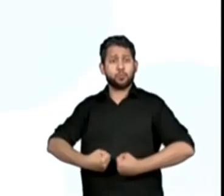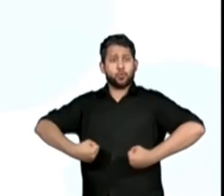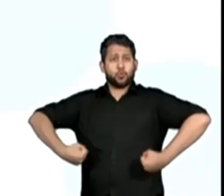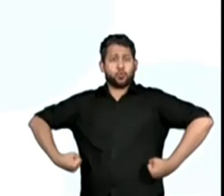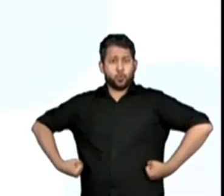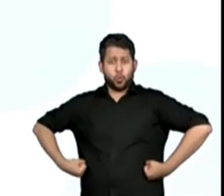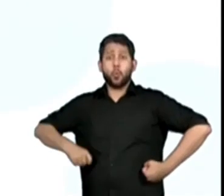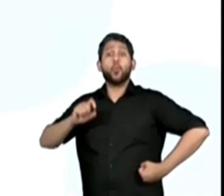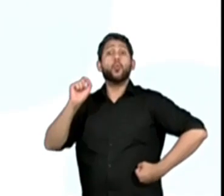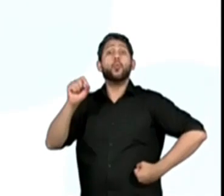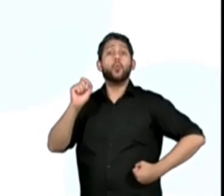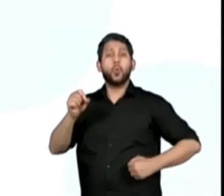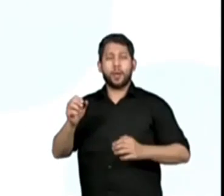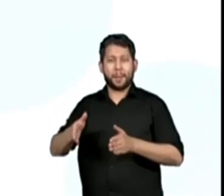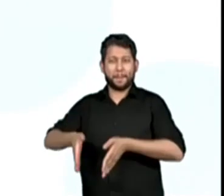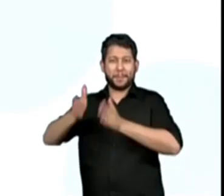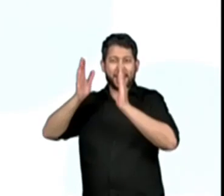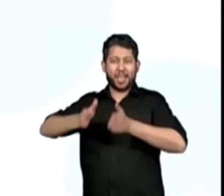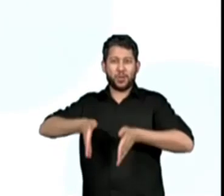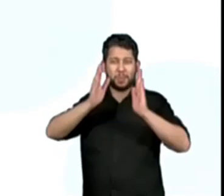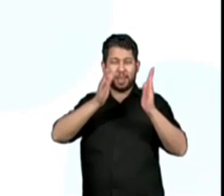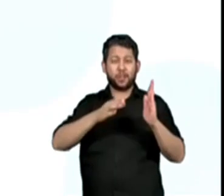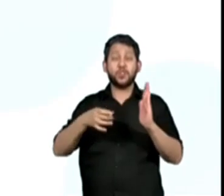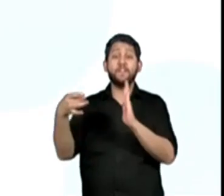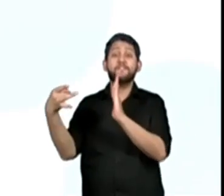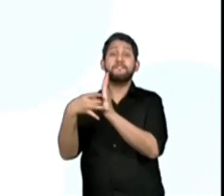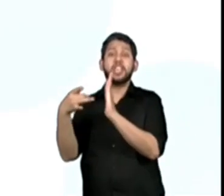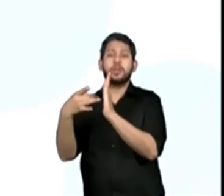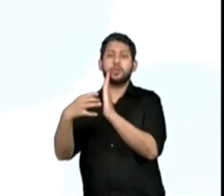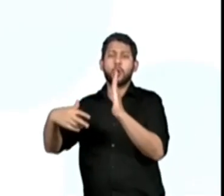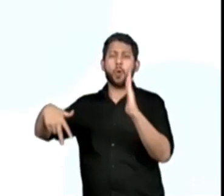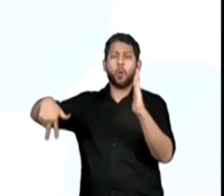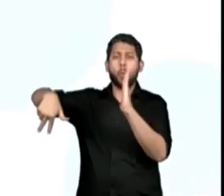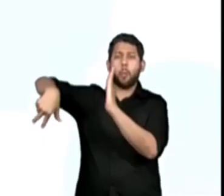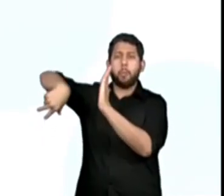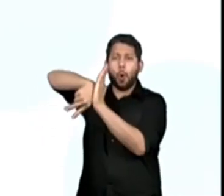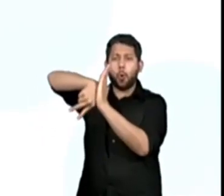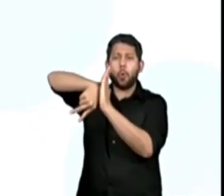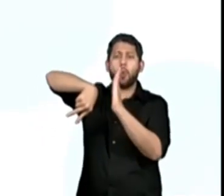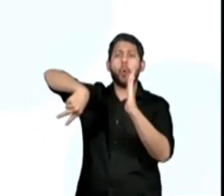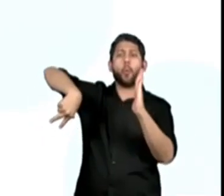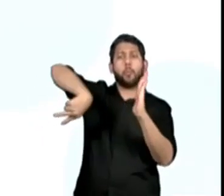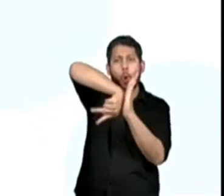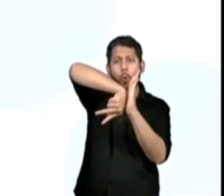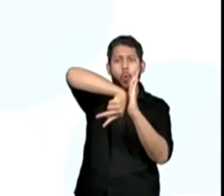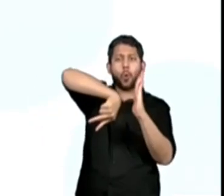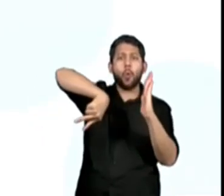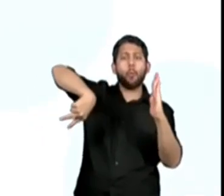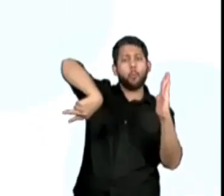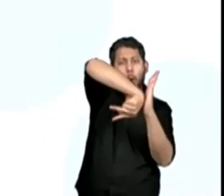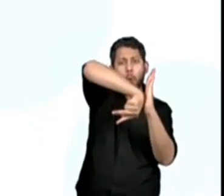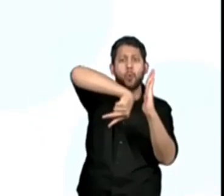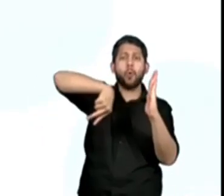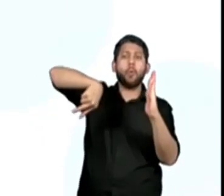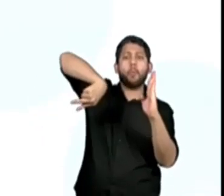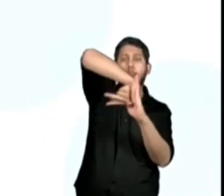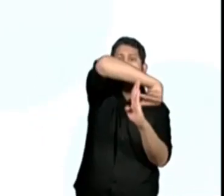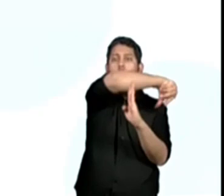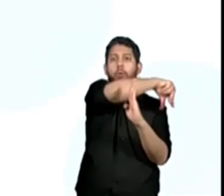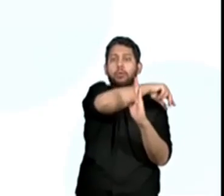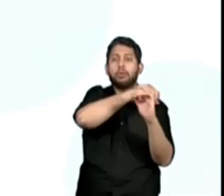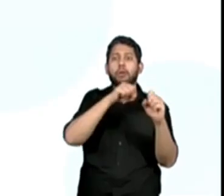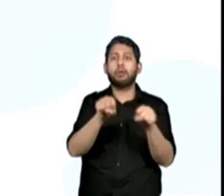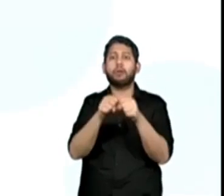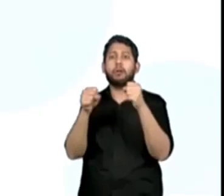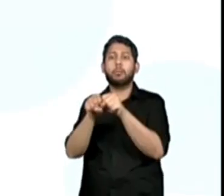Musculoso ultrapassando vidros e quebrando janelas. Barulho de vidros e coisas quebradas. Mais